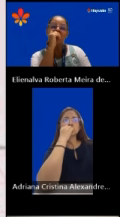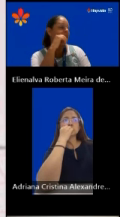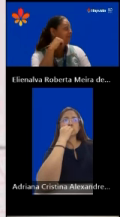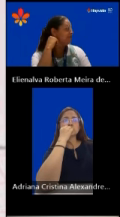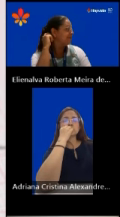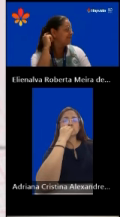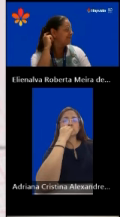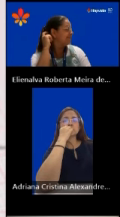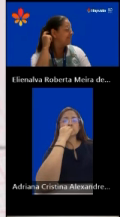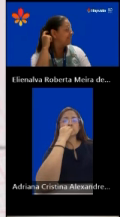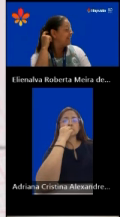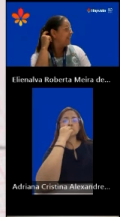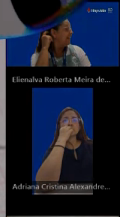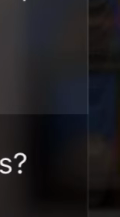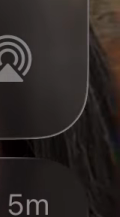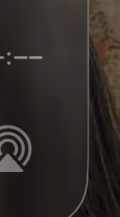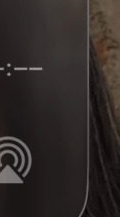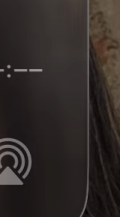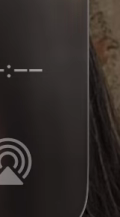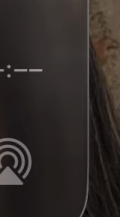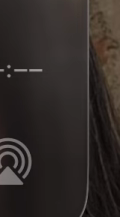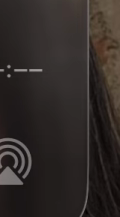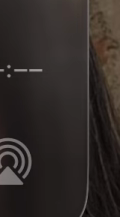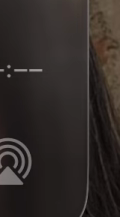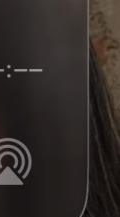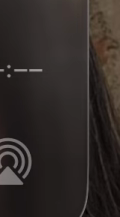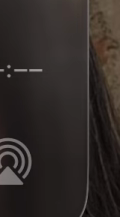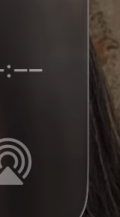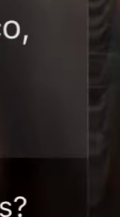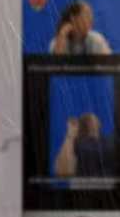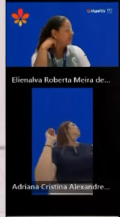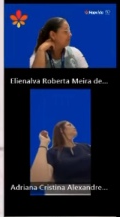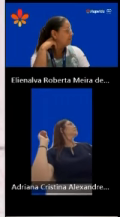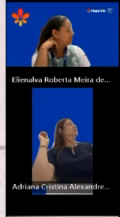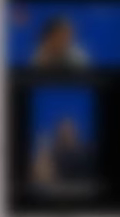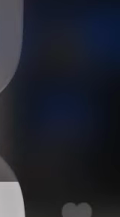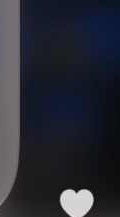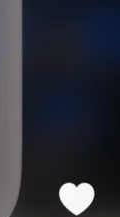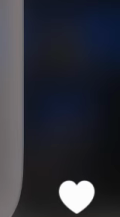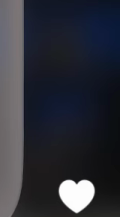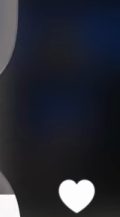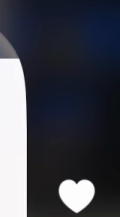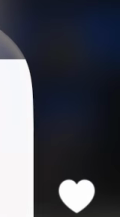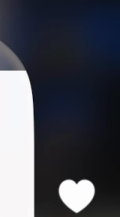né, que é a enfermagem é uma arte, e para realizá-la como arte, requer uma devoção tão exclusiva, um preparo tão vigoroso quanto a obra de qualquer